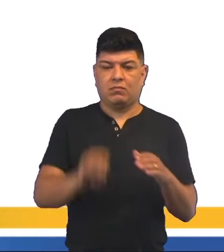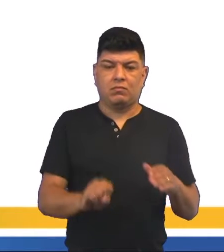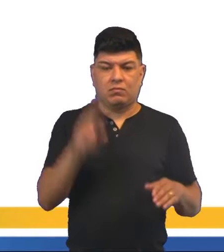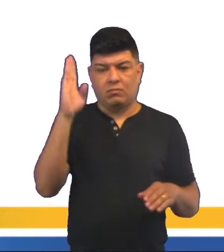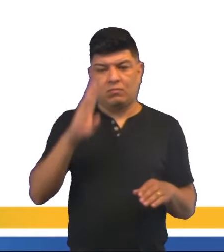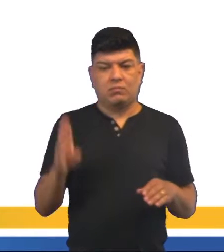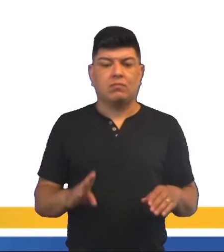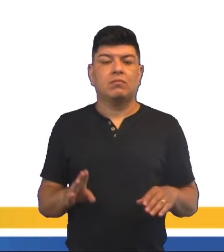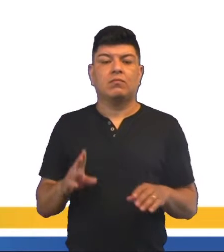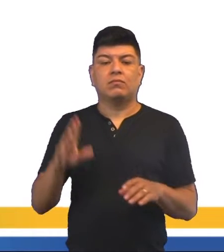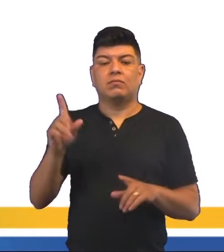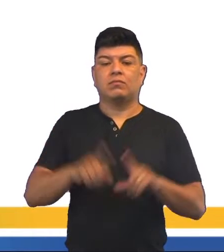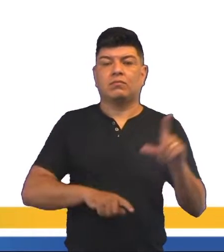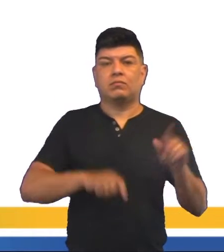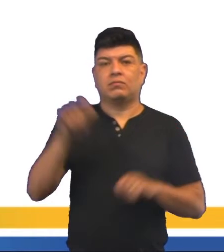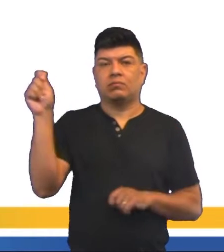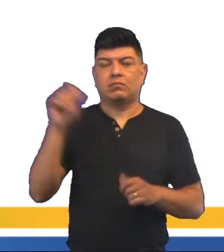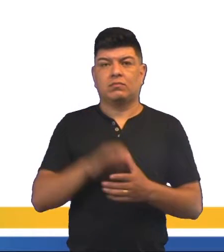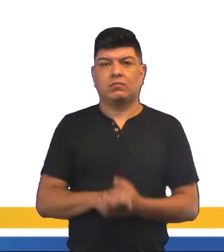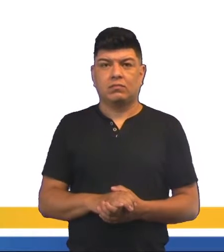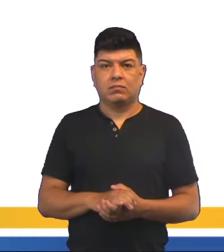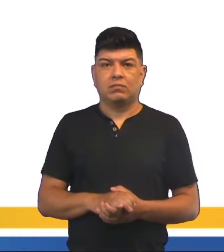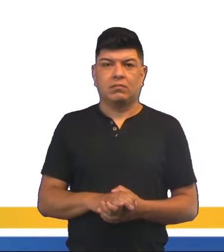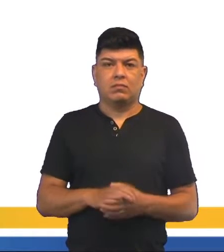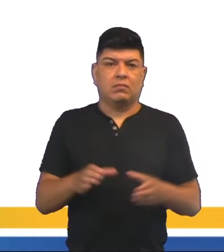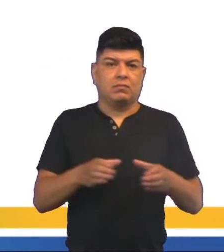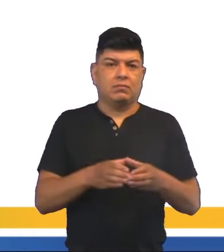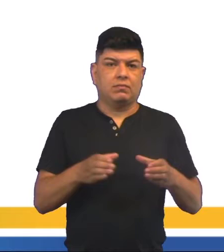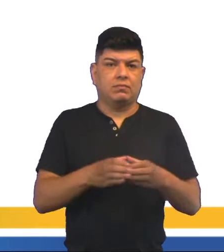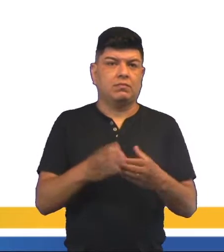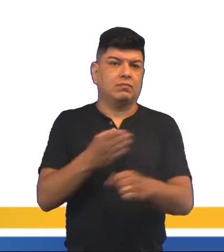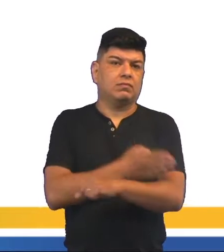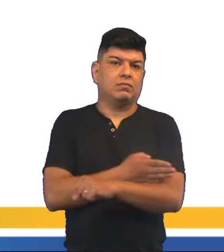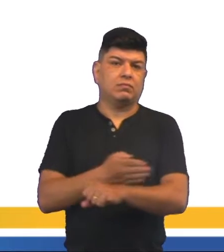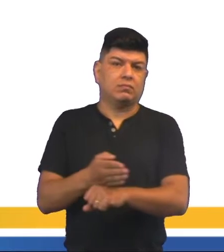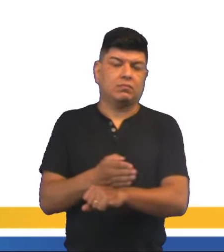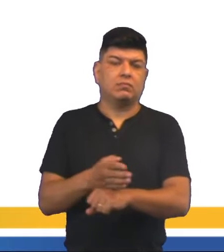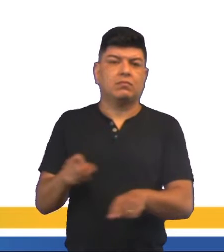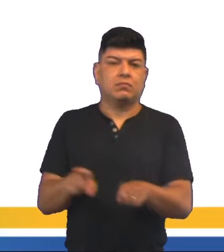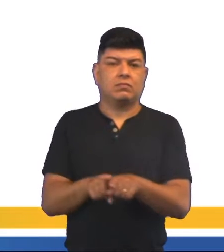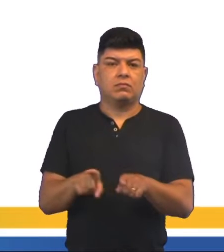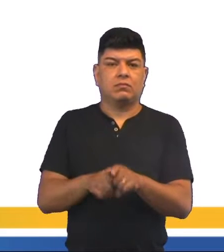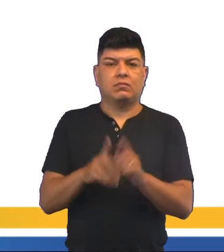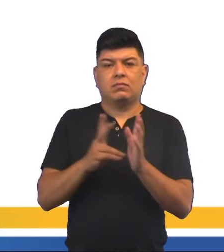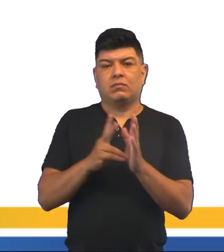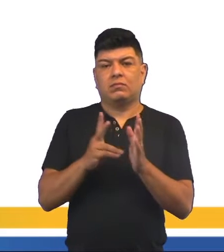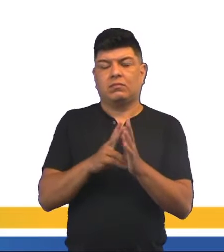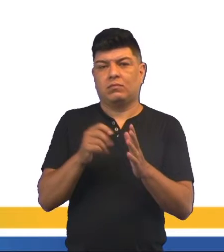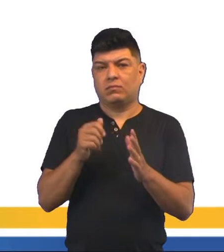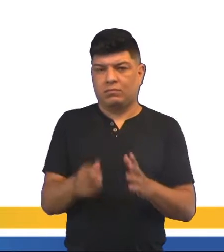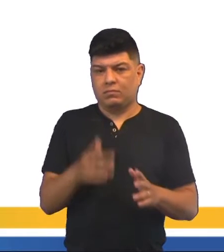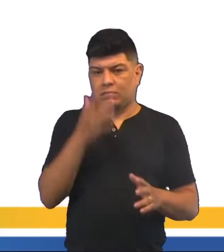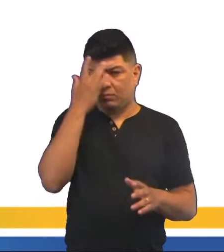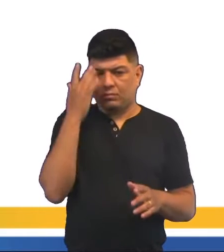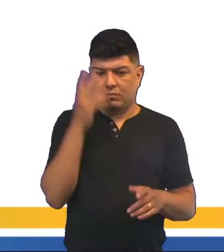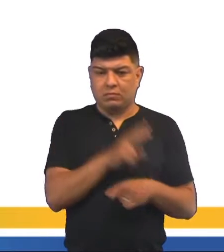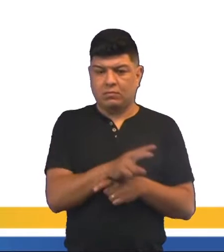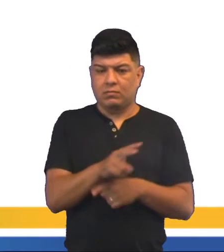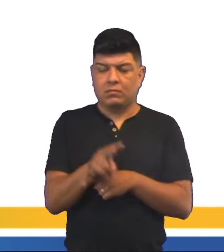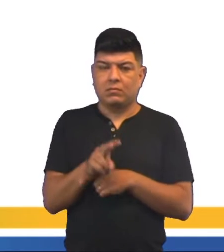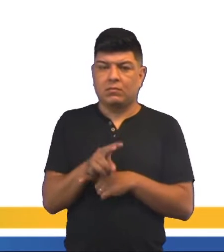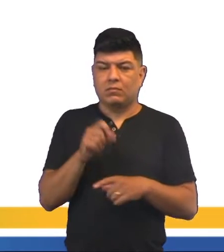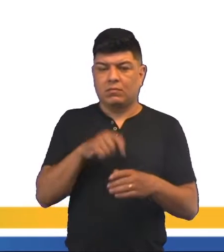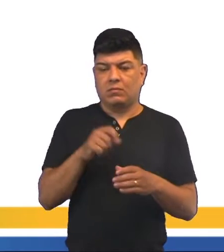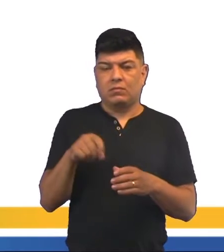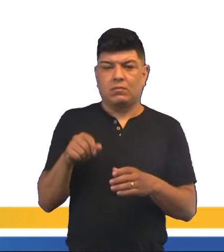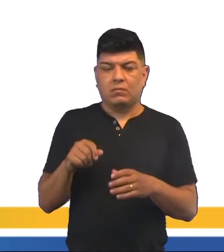sul do Brasil. No Acre, né, as comunidades tradicionais de seringueiros, indígenas e pequenos agricultores